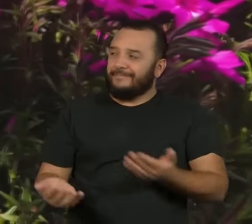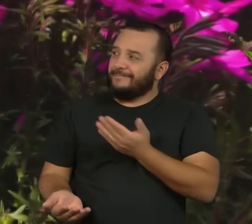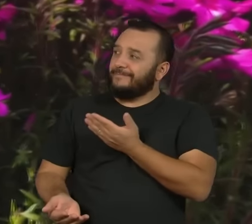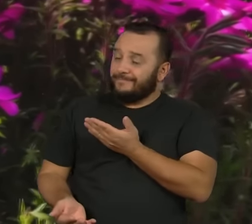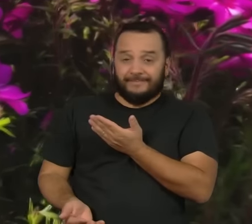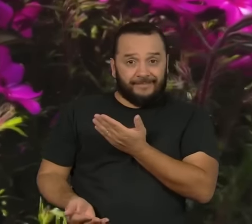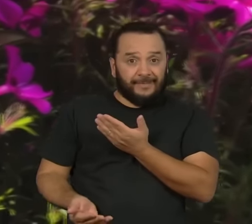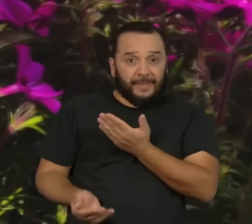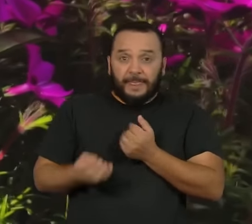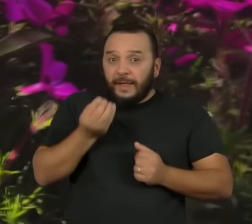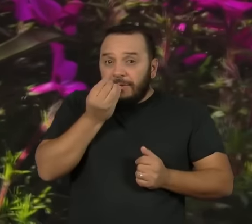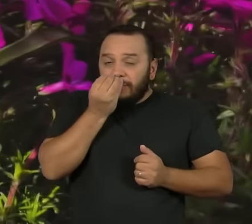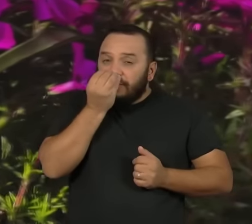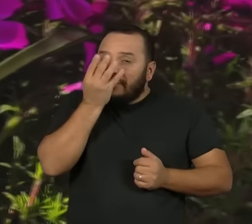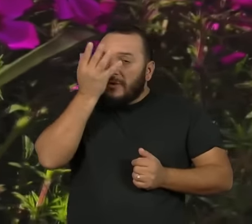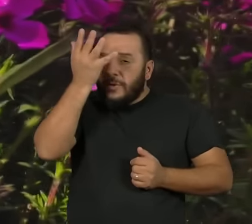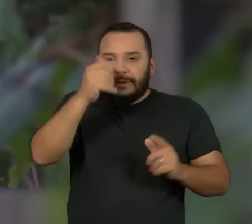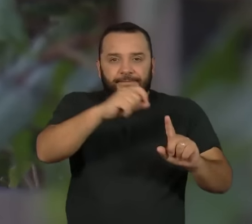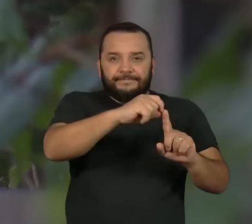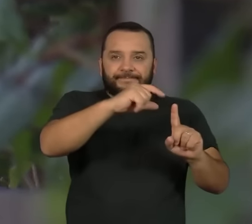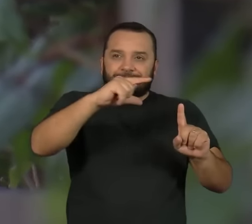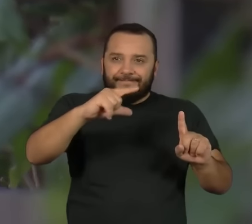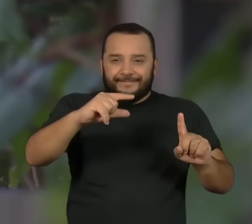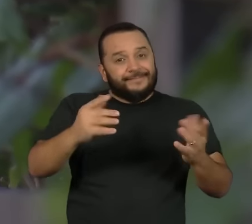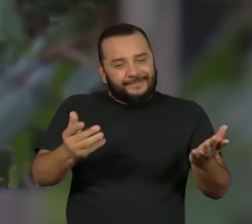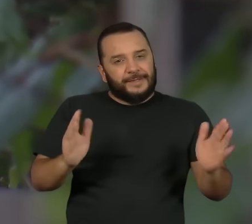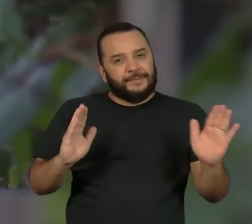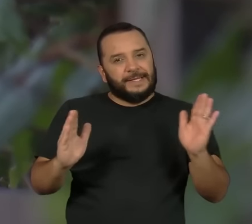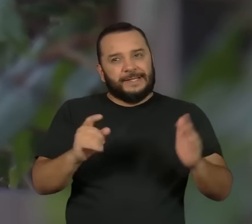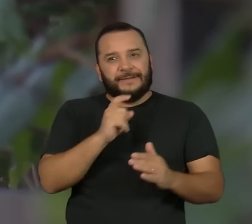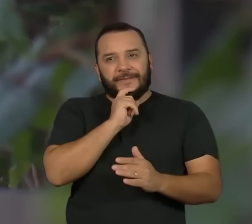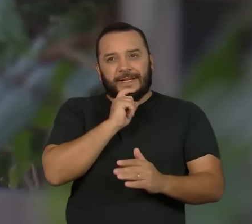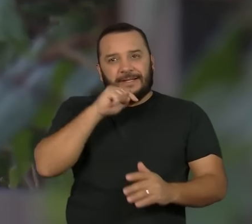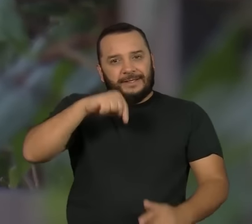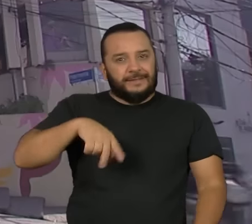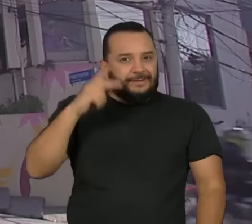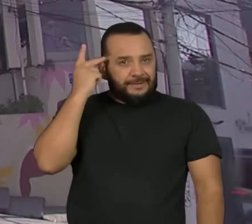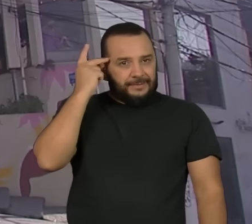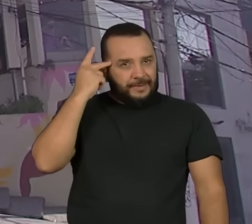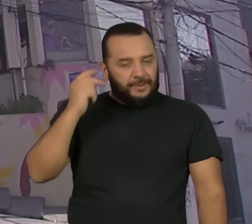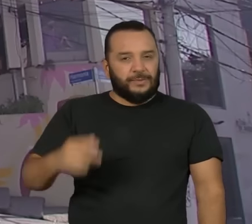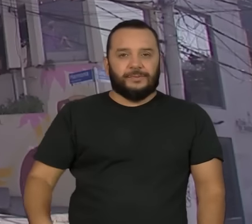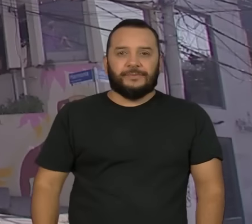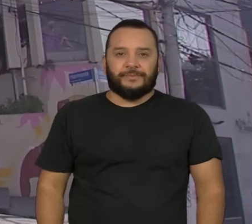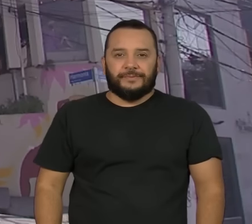As espécies de plantas que florescem em pleno inverno na cidade de São Paulo.